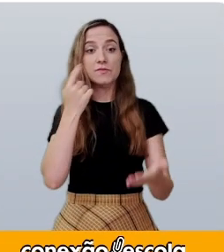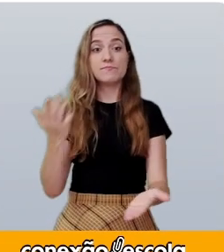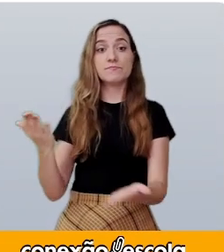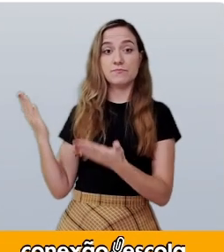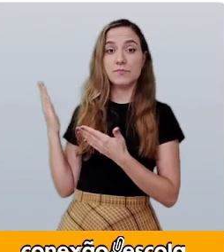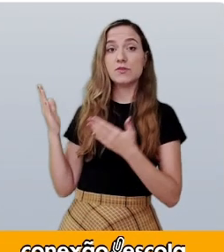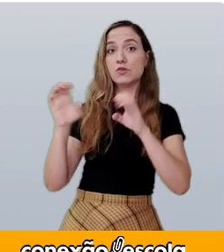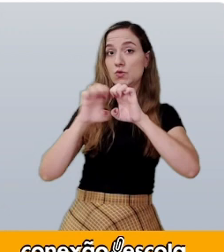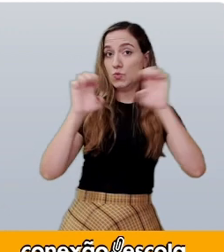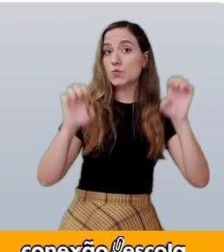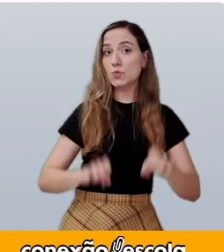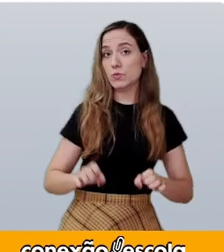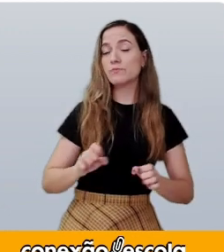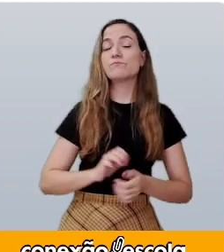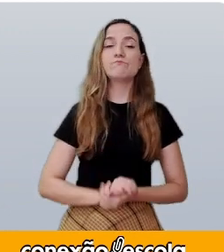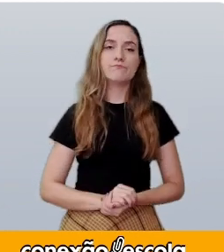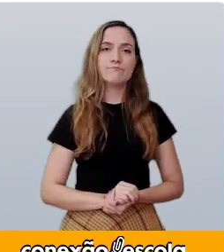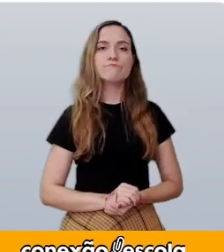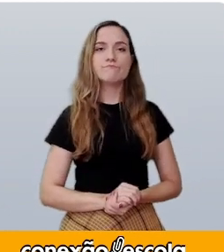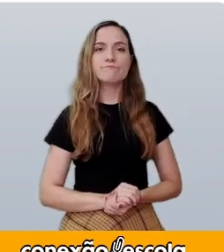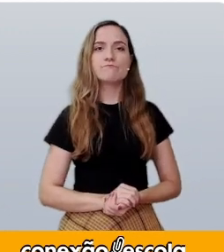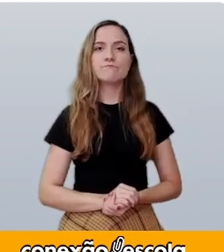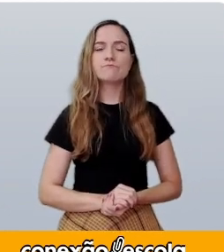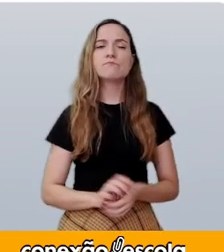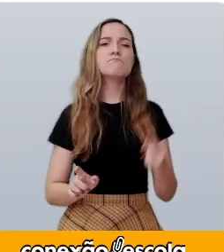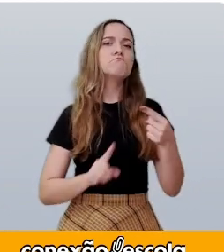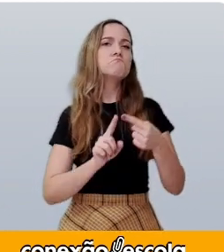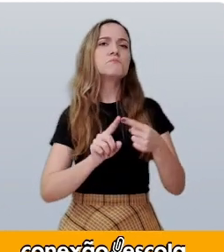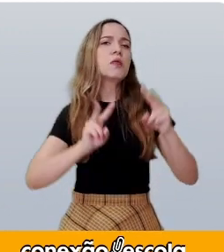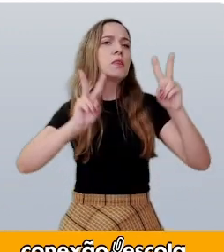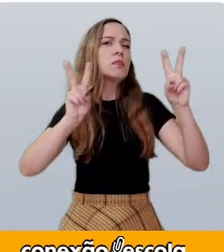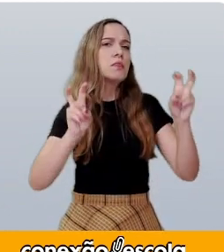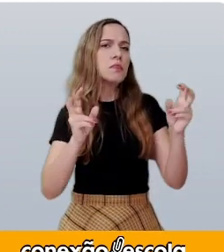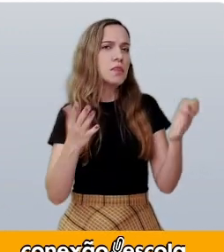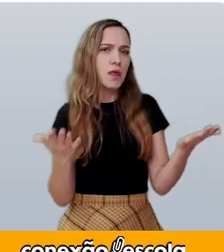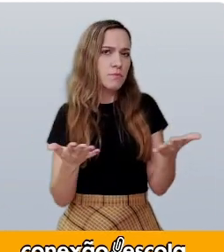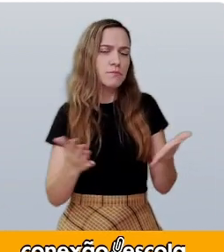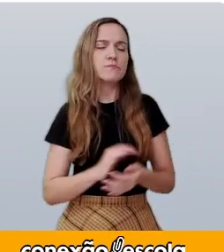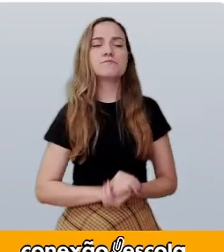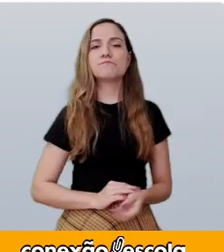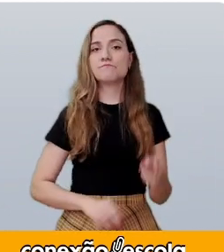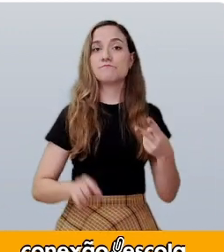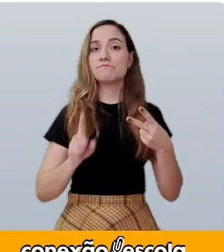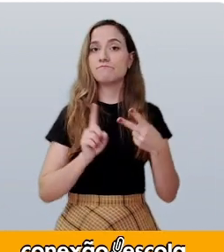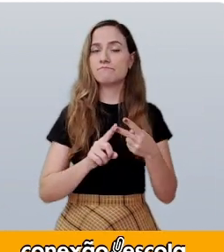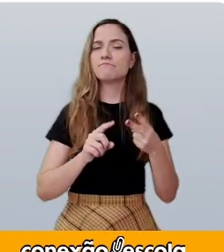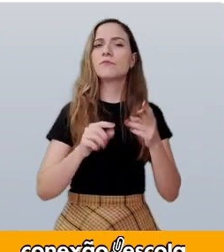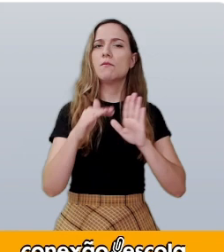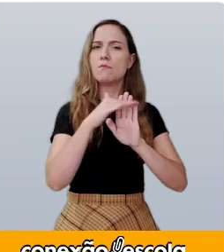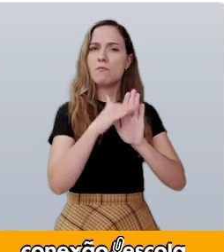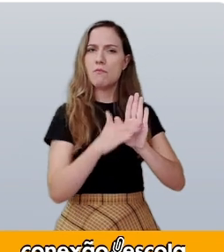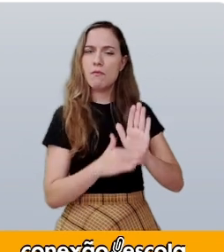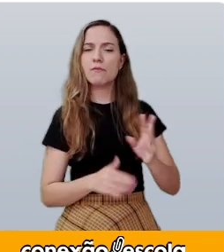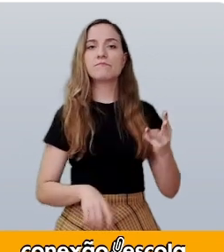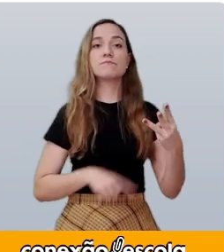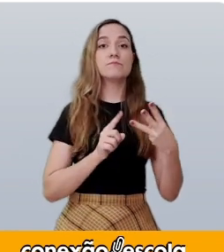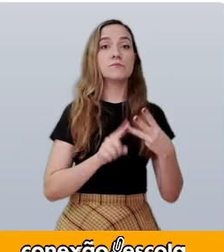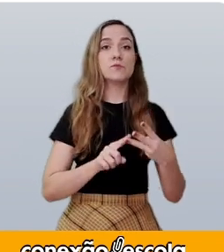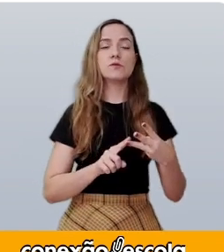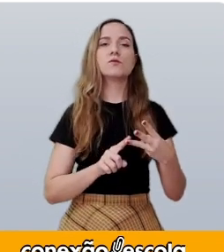seguinte forma, da seguinte maneira: definição do tema, roteiro,